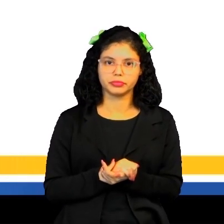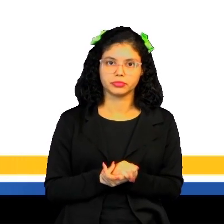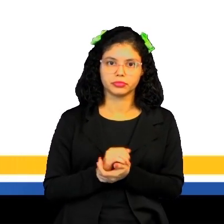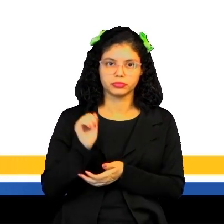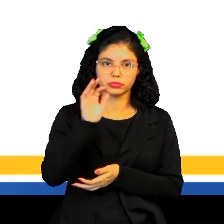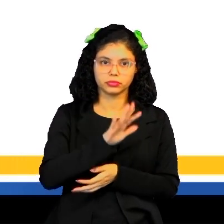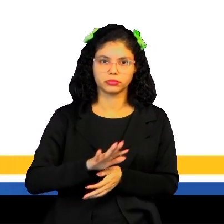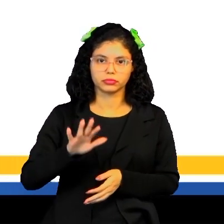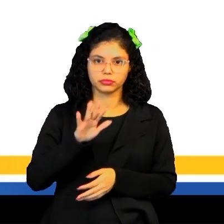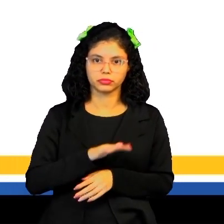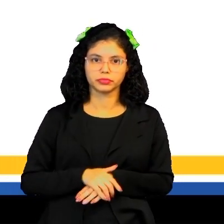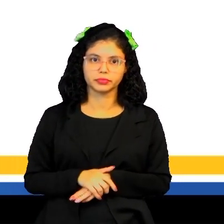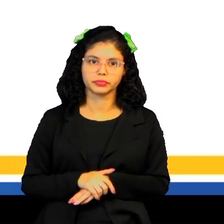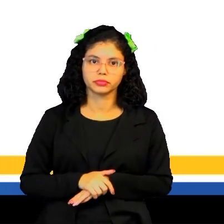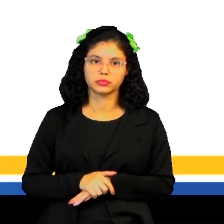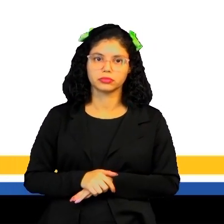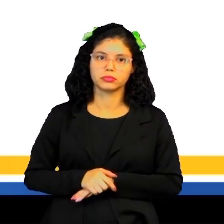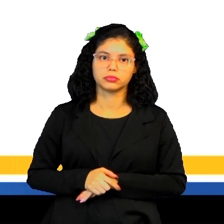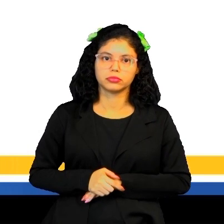pelo mundo.